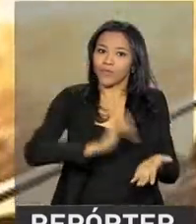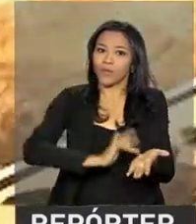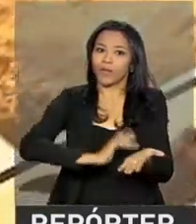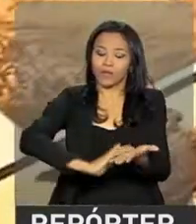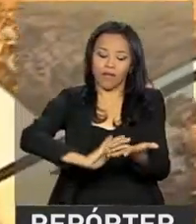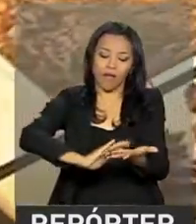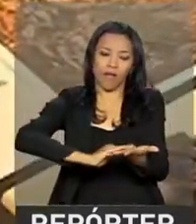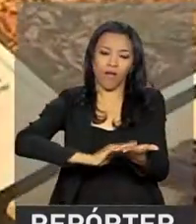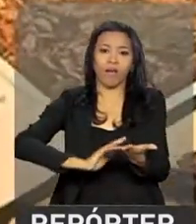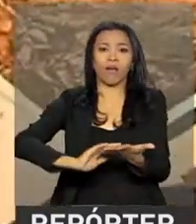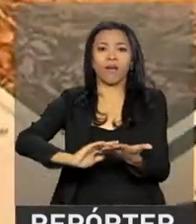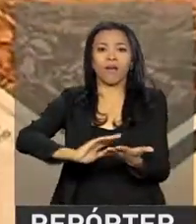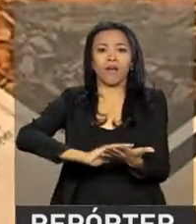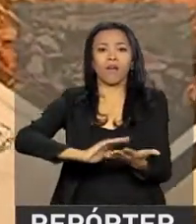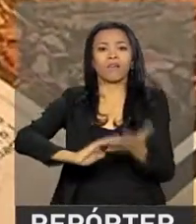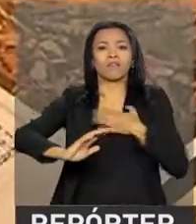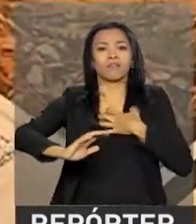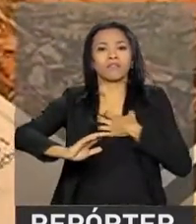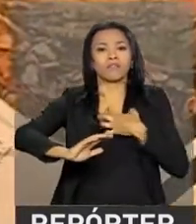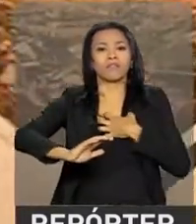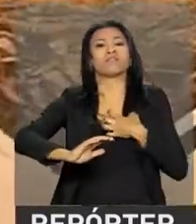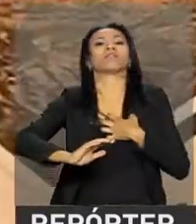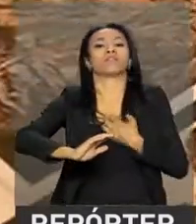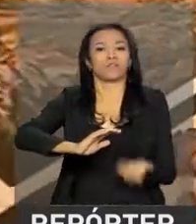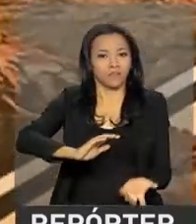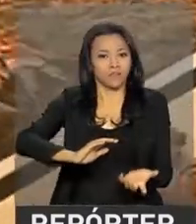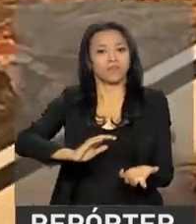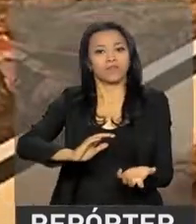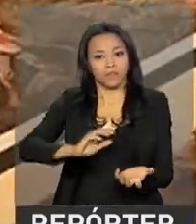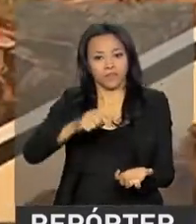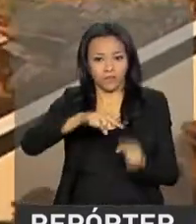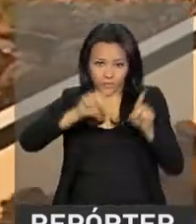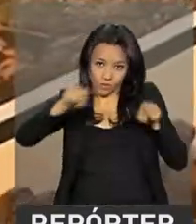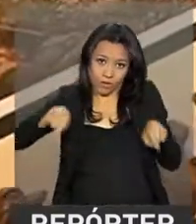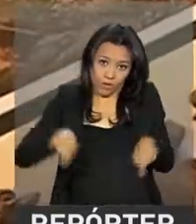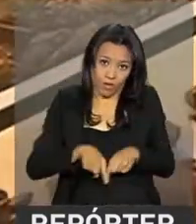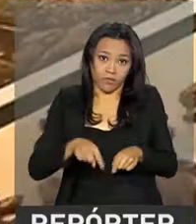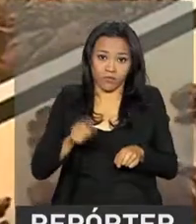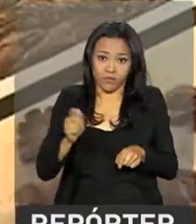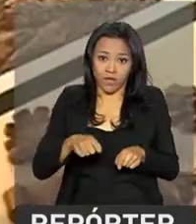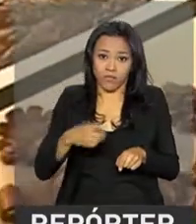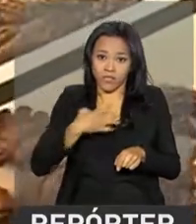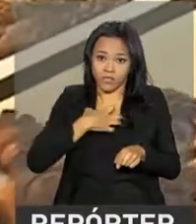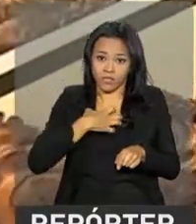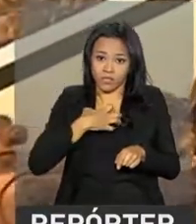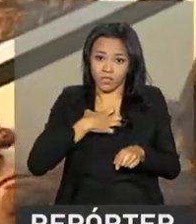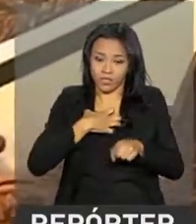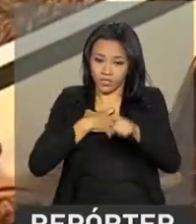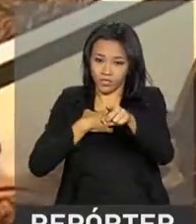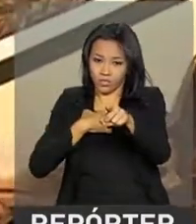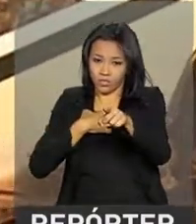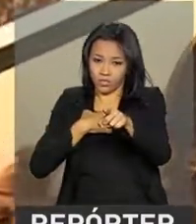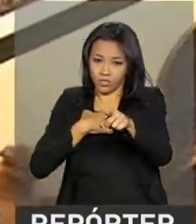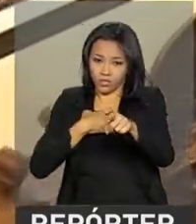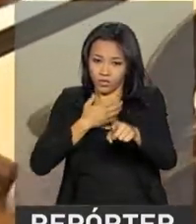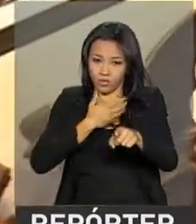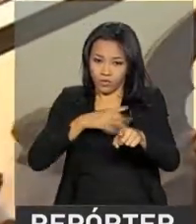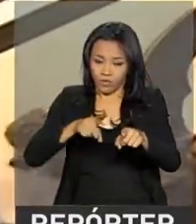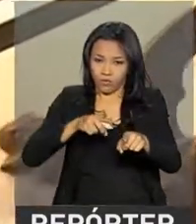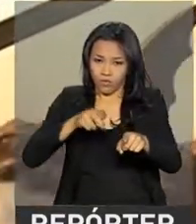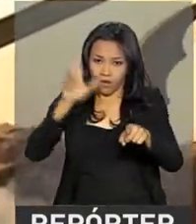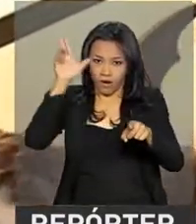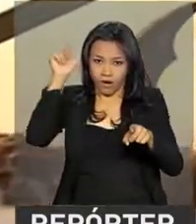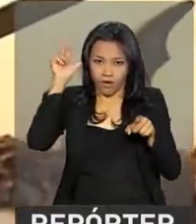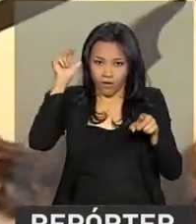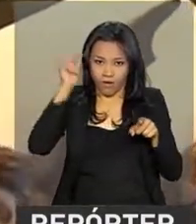tocando essa representação em alto relevo do quadro. Dá para sentir aqui, ó, o cavaleiro